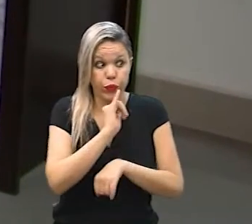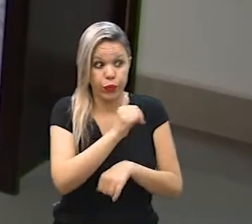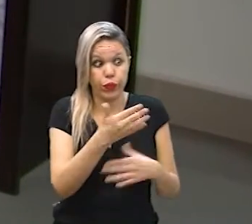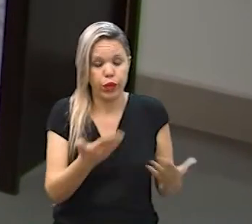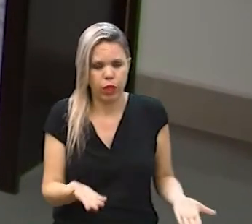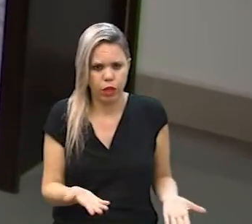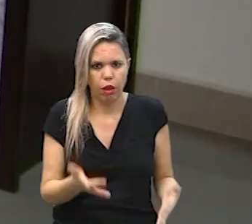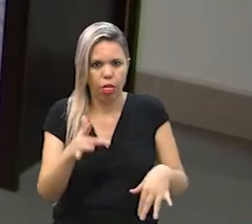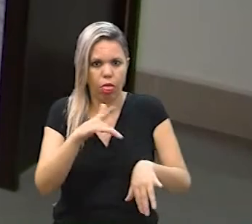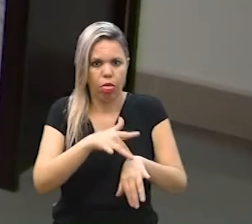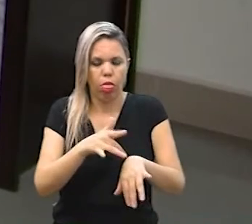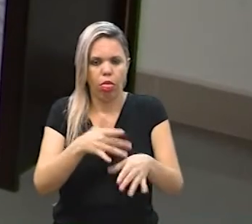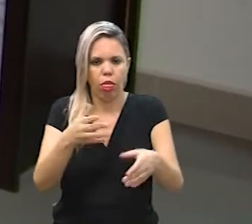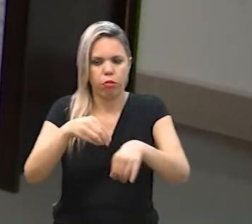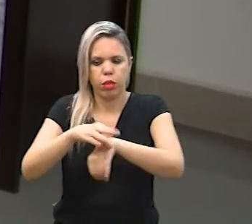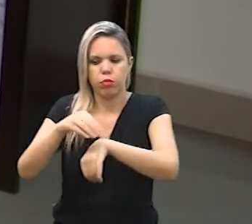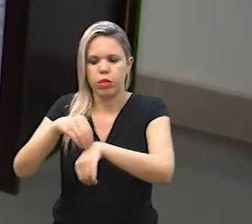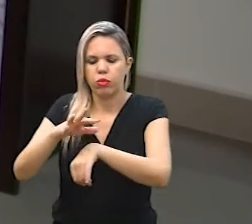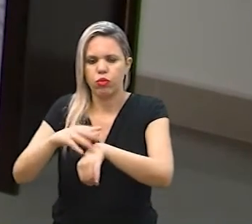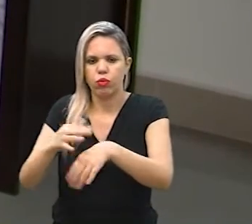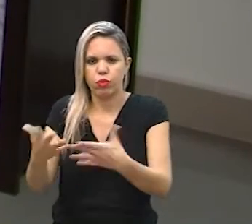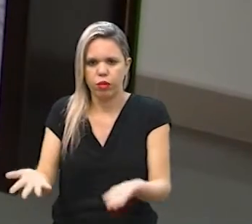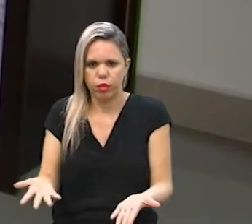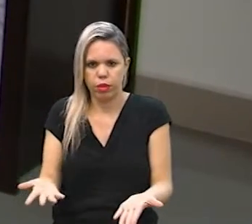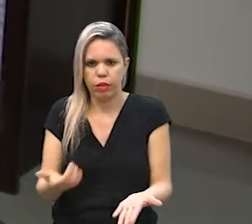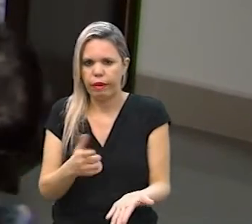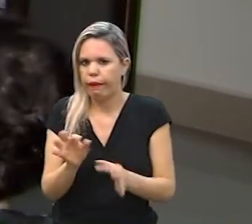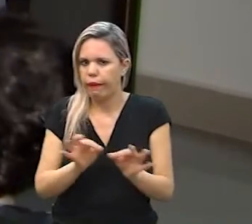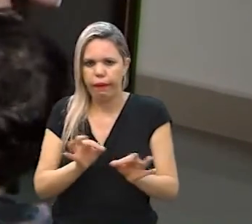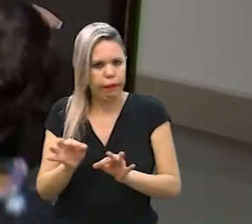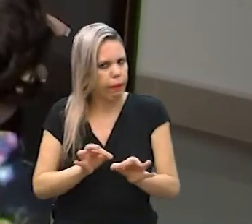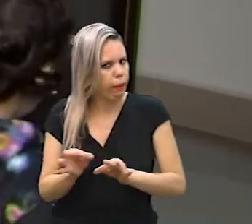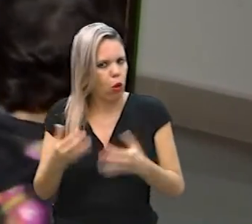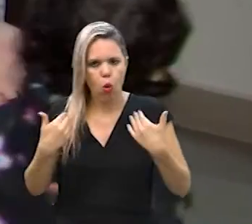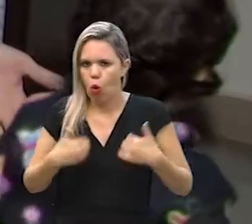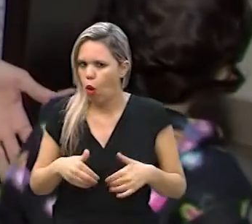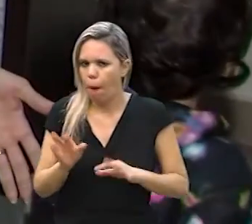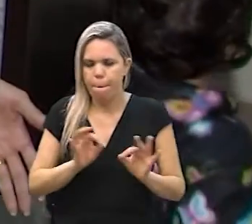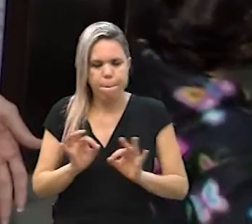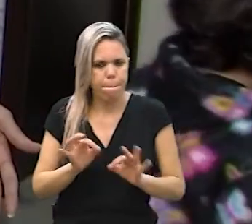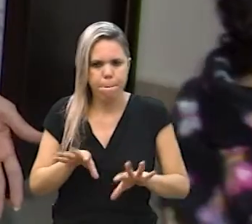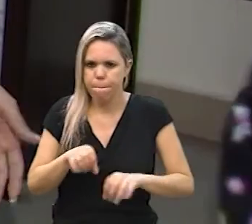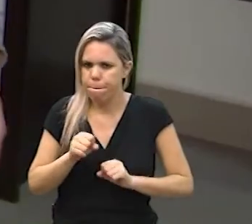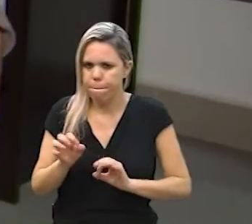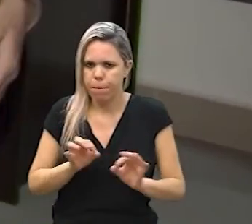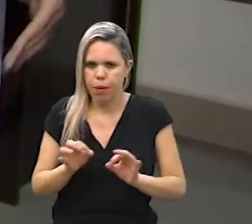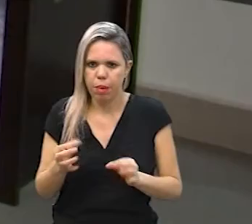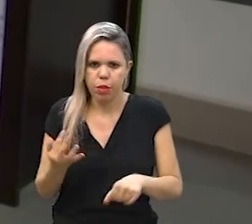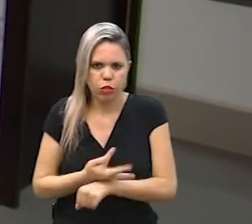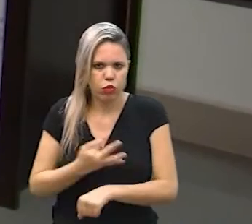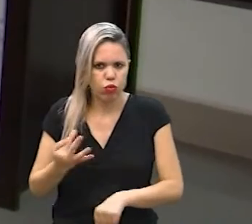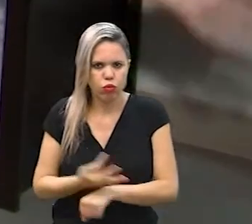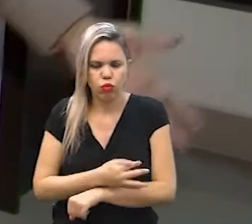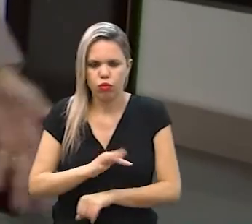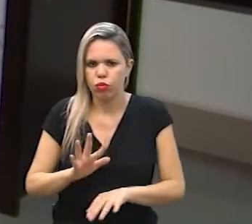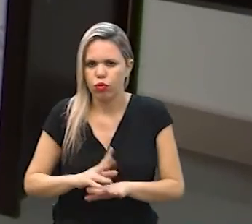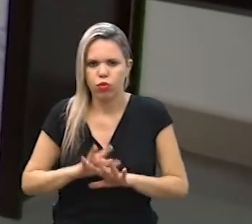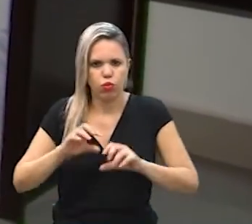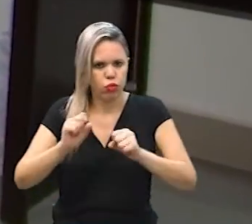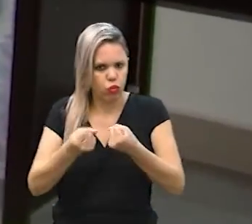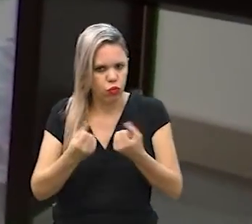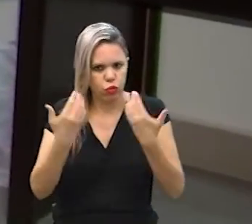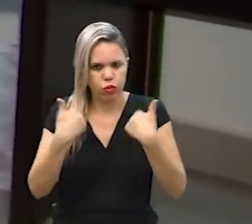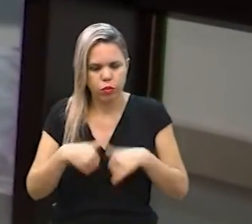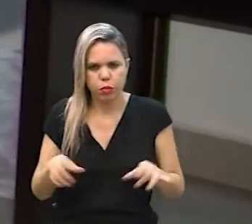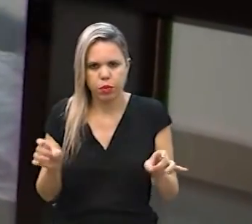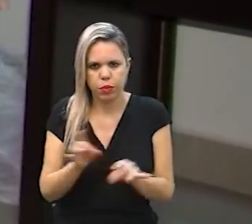e tocar nela e passar alguma doença para ela, porque ela não está com o corpo todo preparado ainda, né? Não está com todas as defesas do